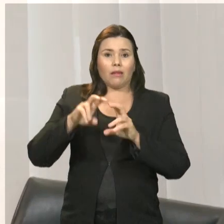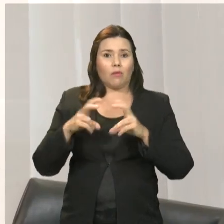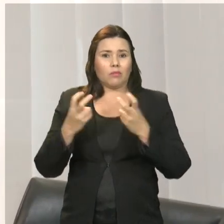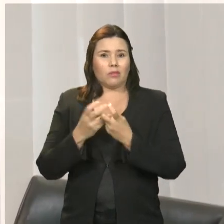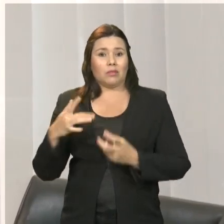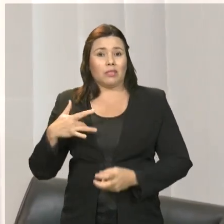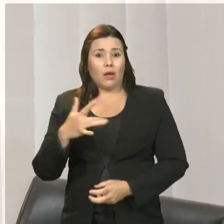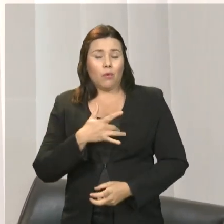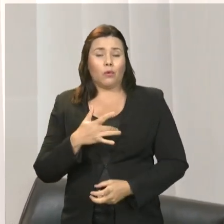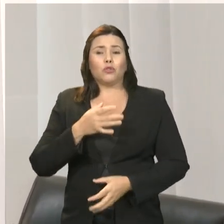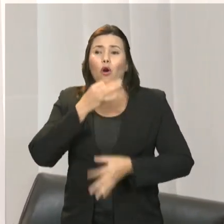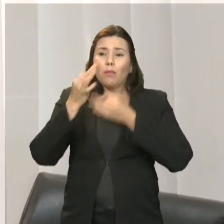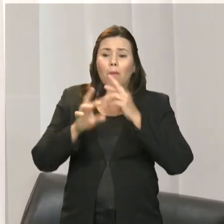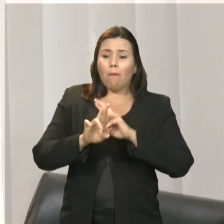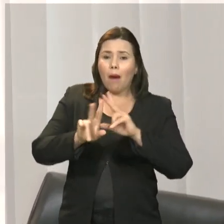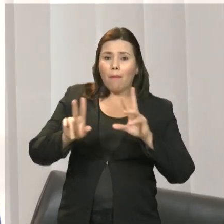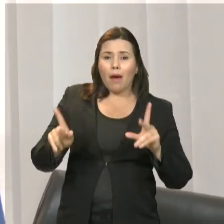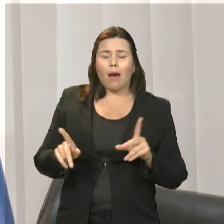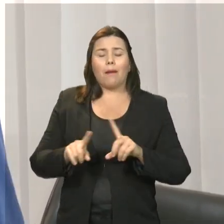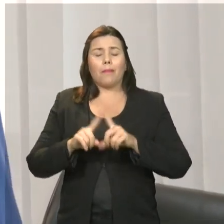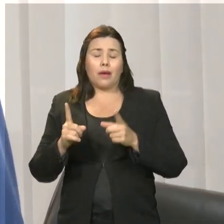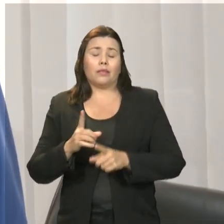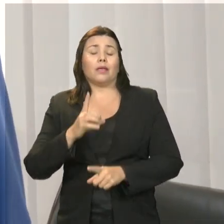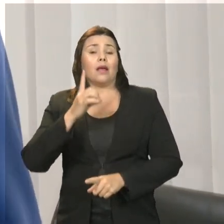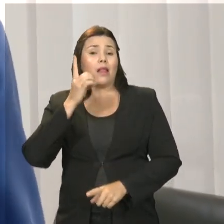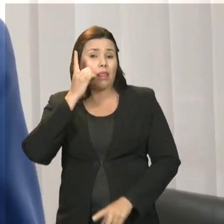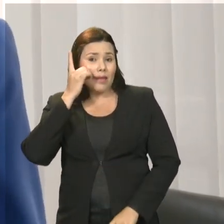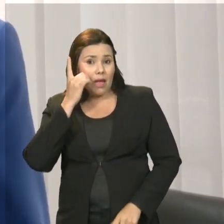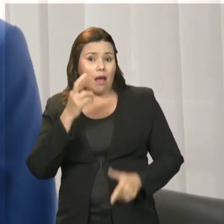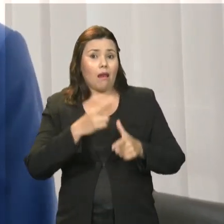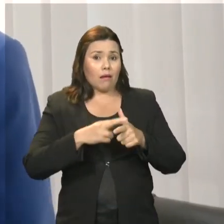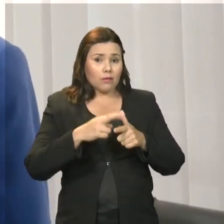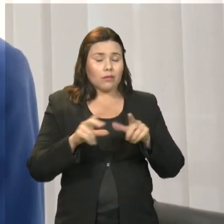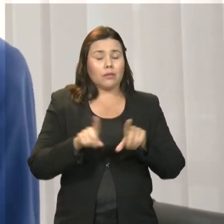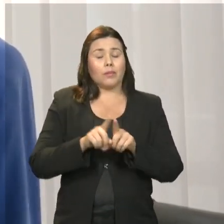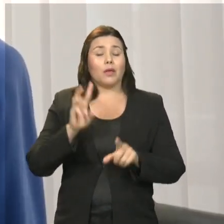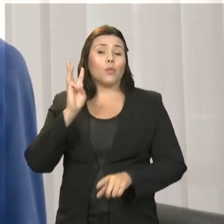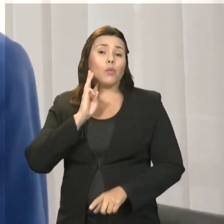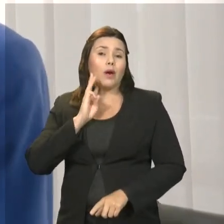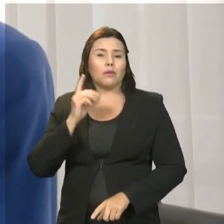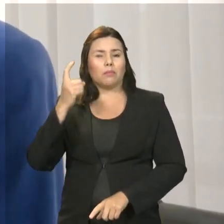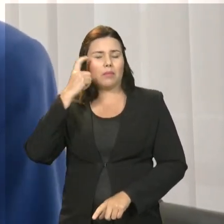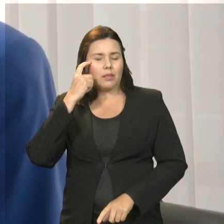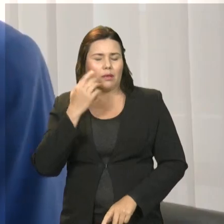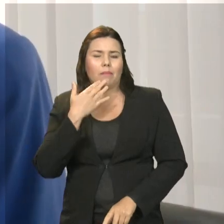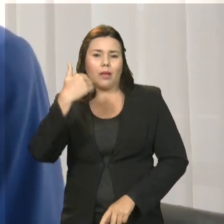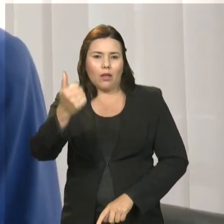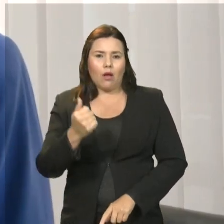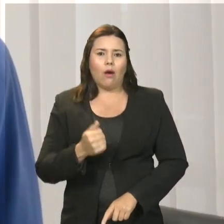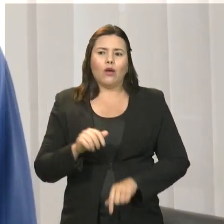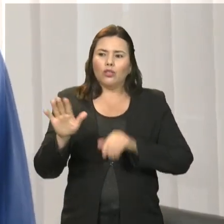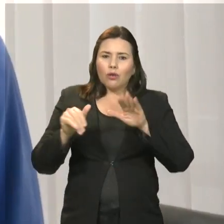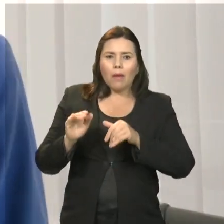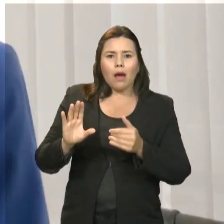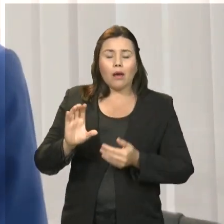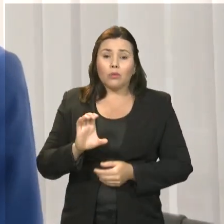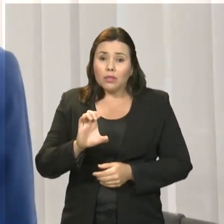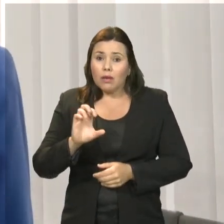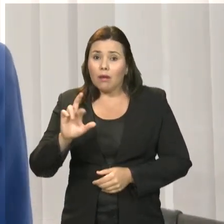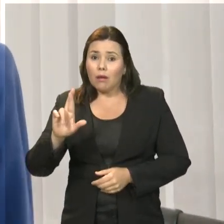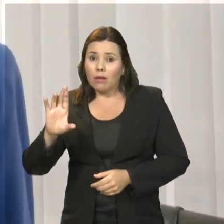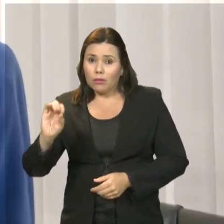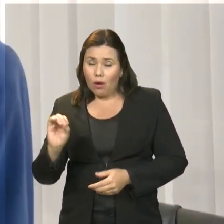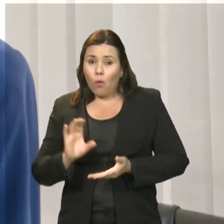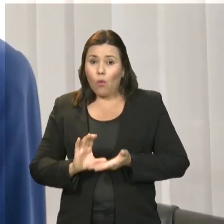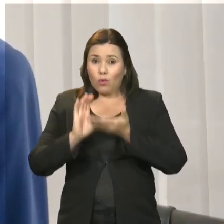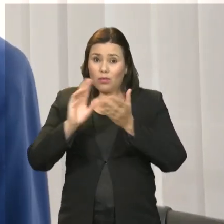Saúde, mas que o deputado Wellington, a relatora Daniela, acharam por bem ouvir o Conselho Regional de Odontologia,